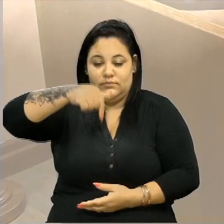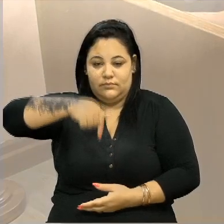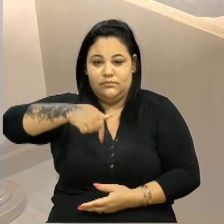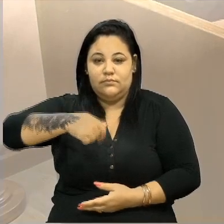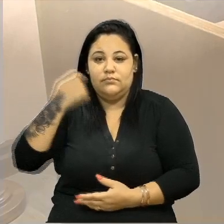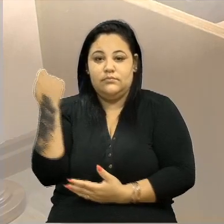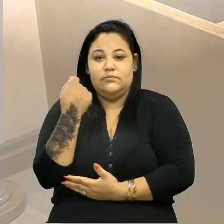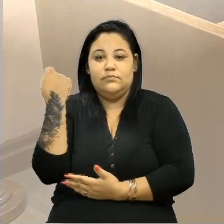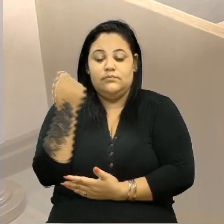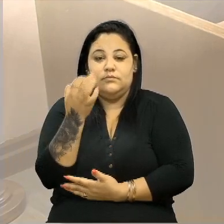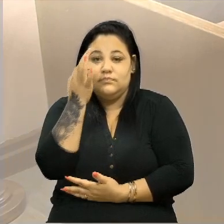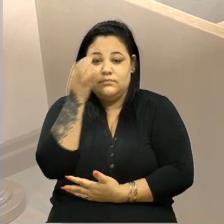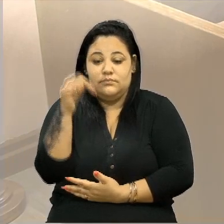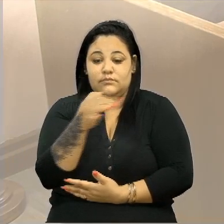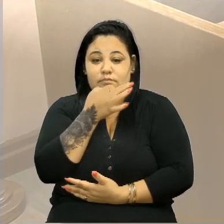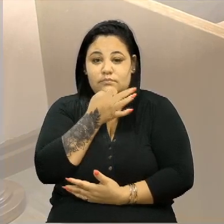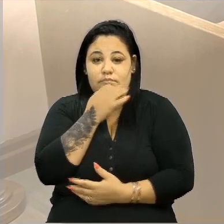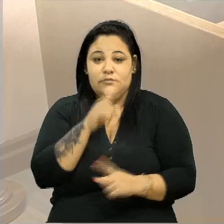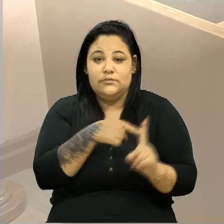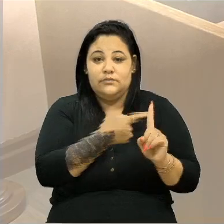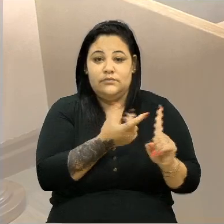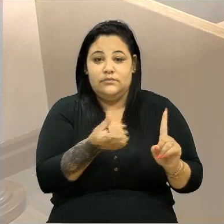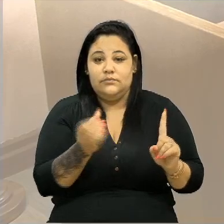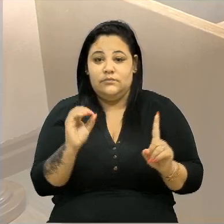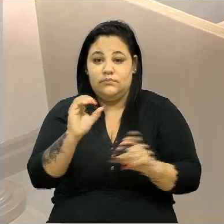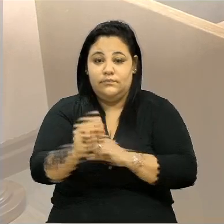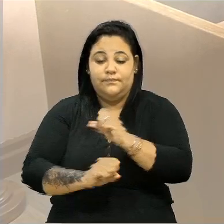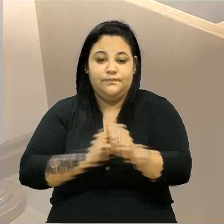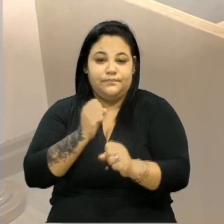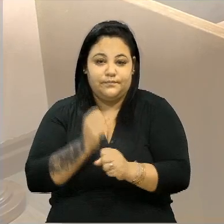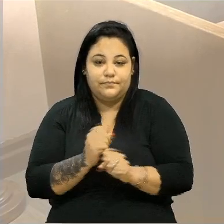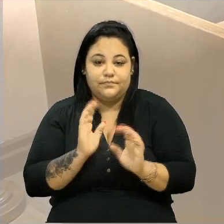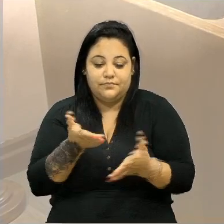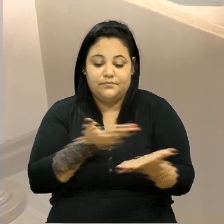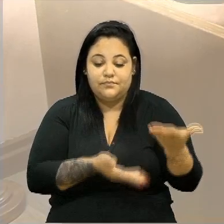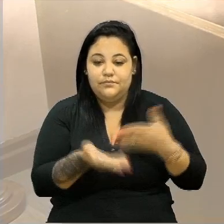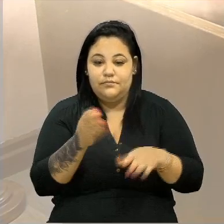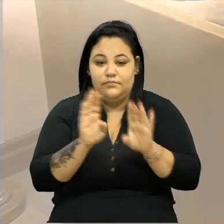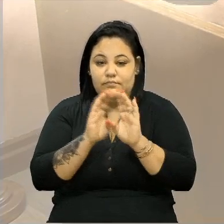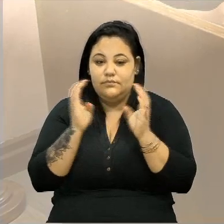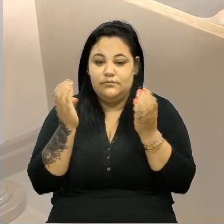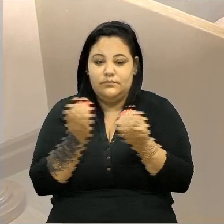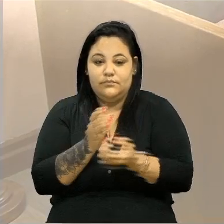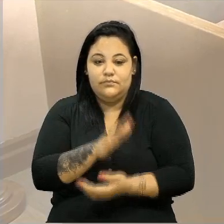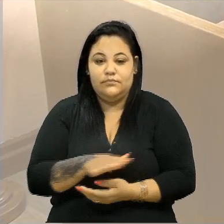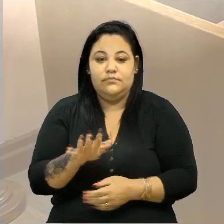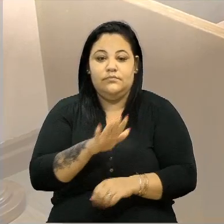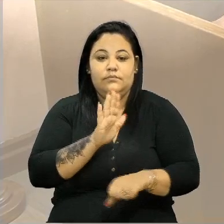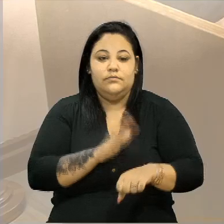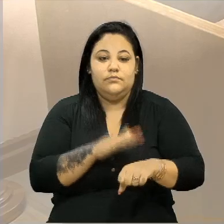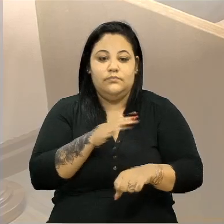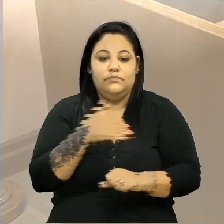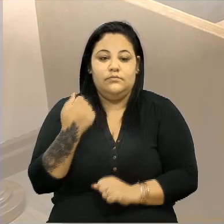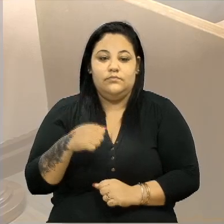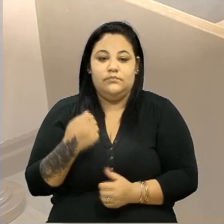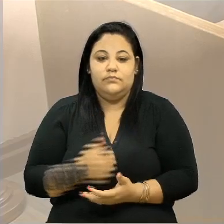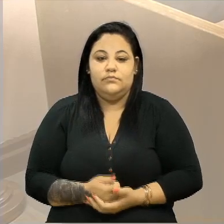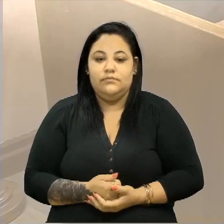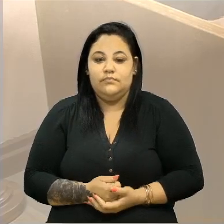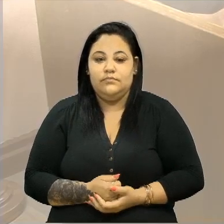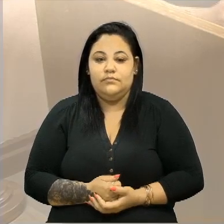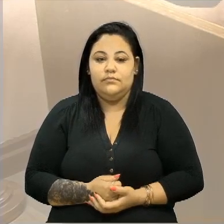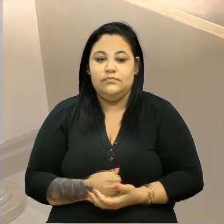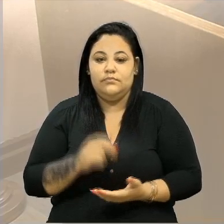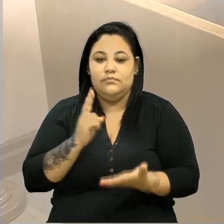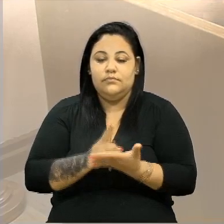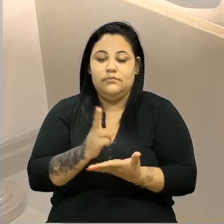está presente em Caxias do Sul há mais de 6 décadas, atendendo a comunidade quando ela mais precisa. Diuturnamente, com efetivo